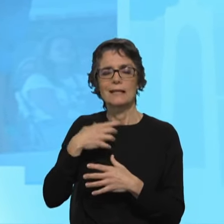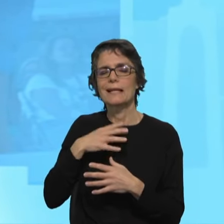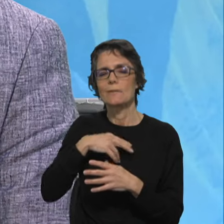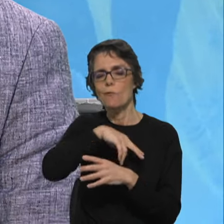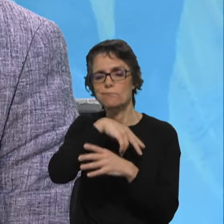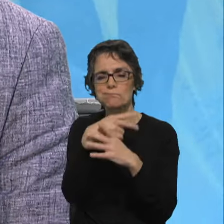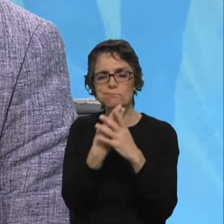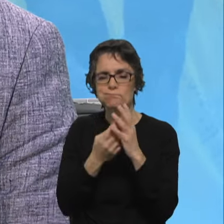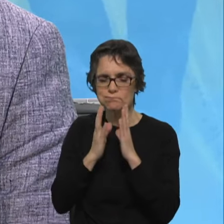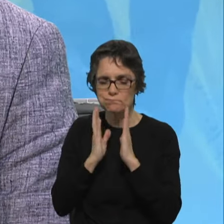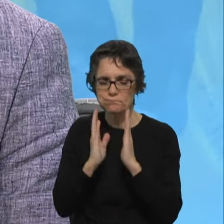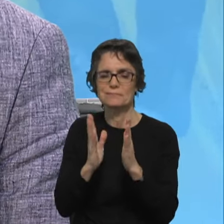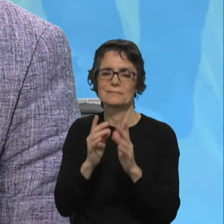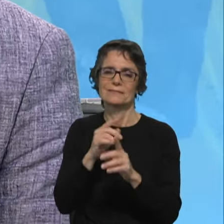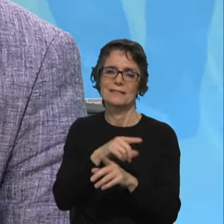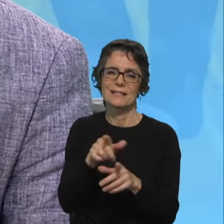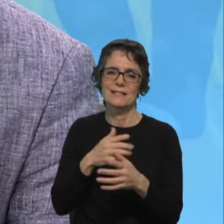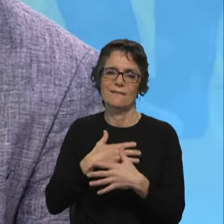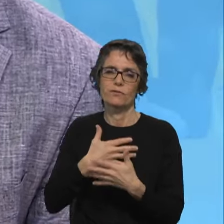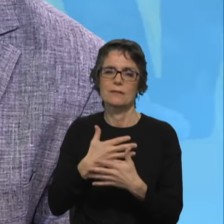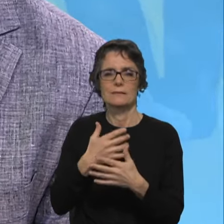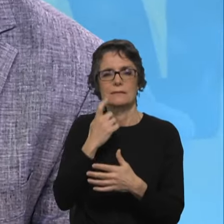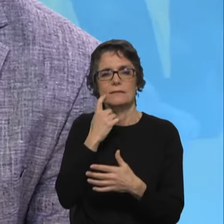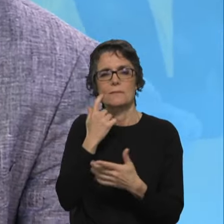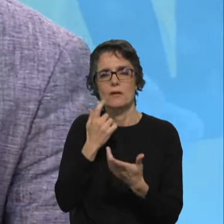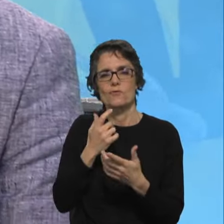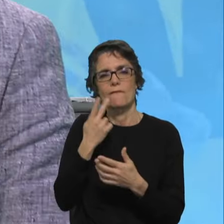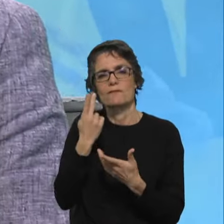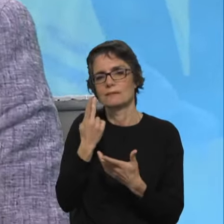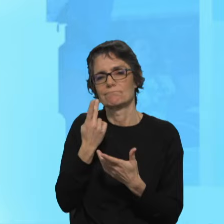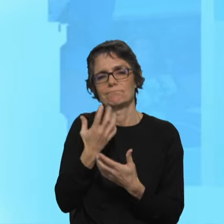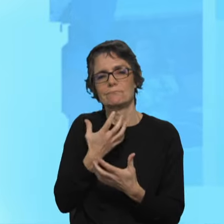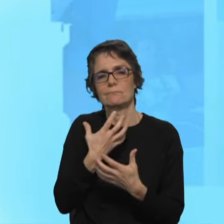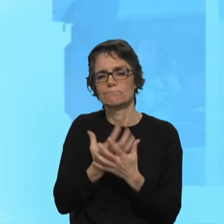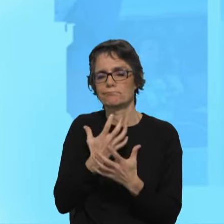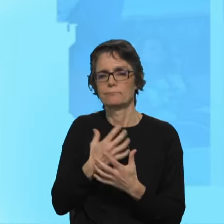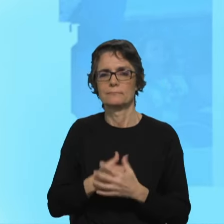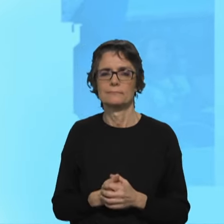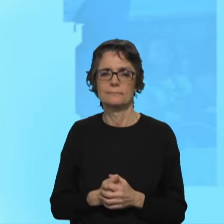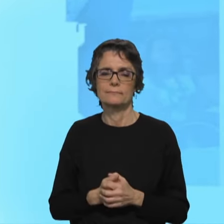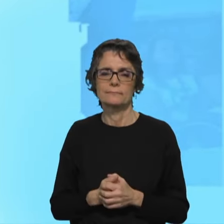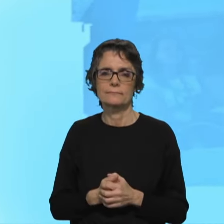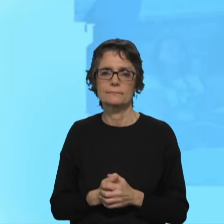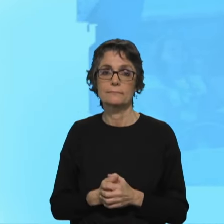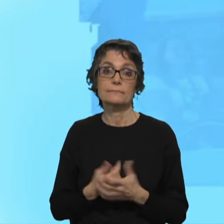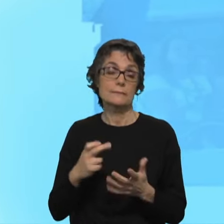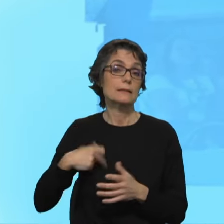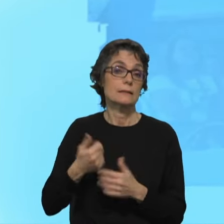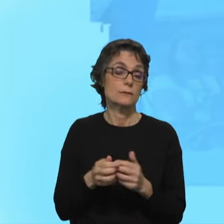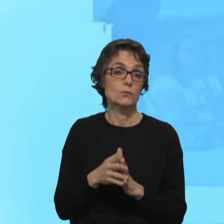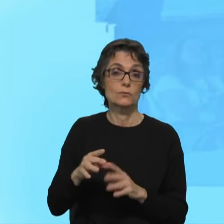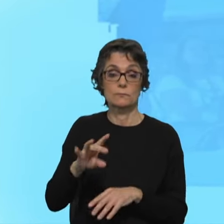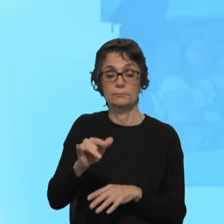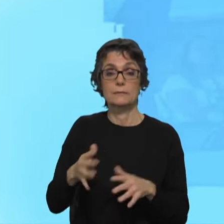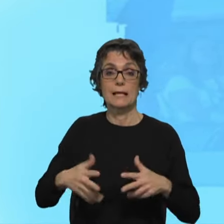de veras no Tríduo Pascal. A riqueza de todo este ciclo celebrativo que se vive em Santa Maria da